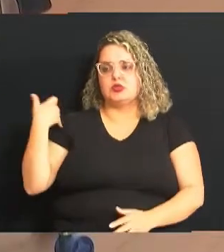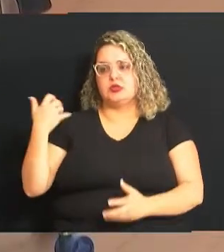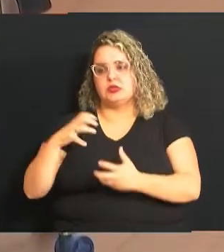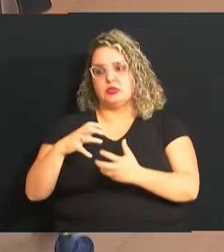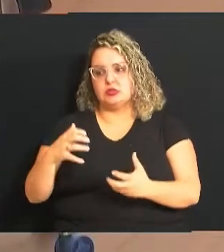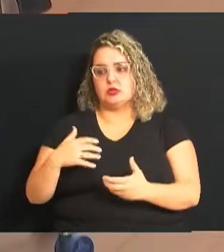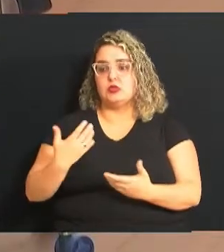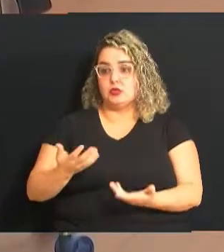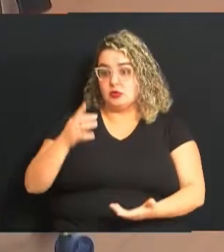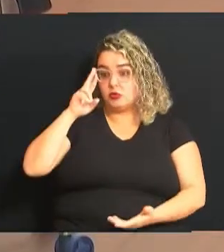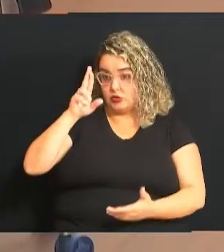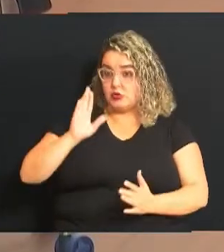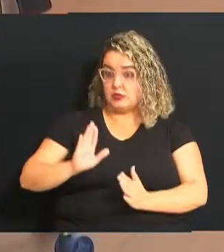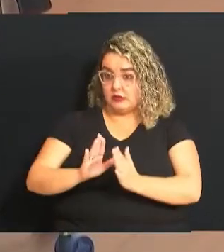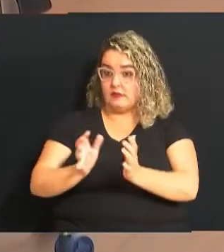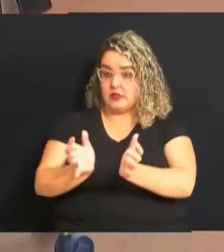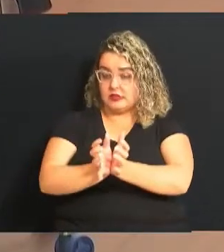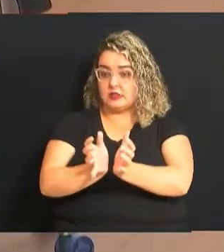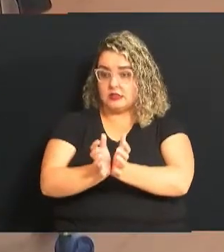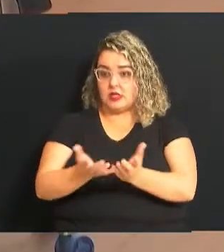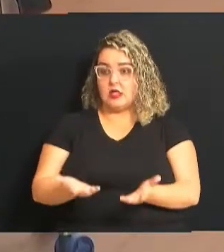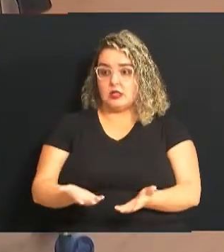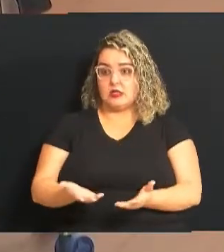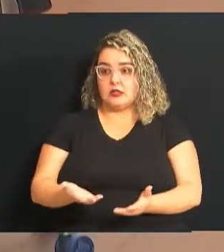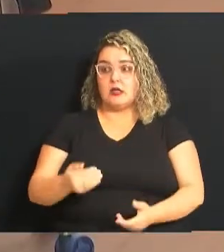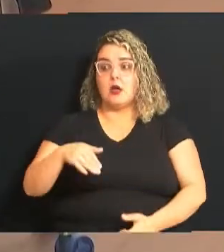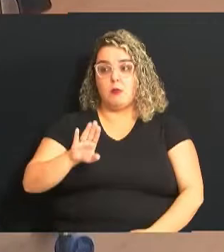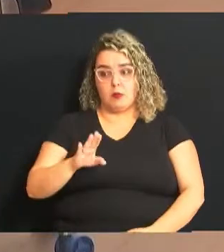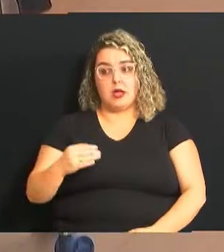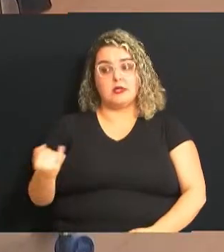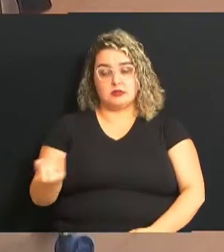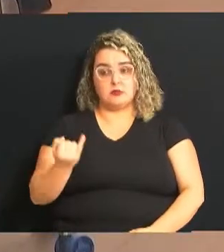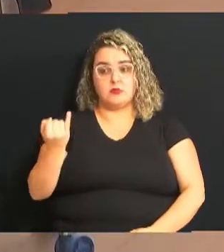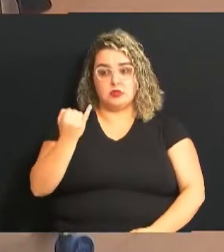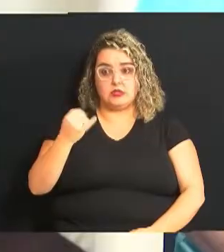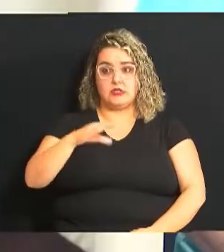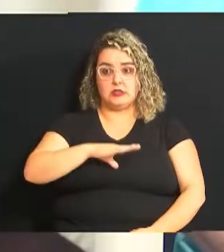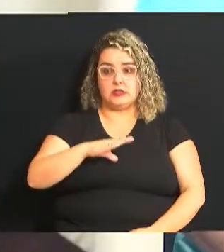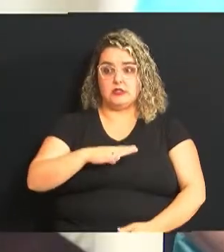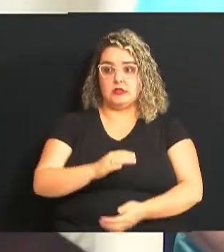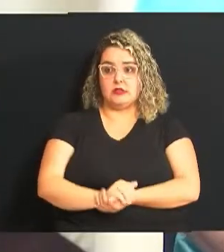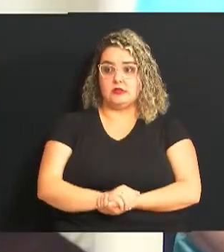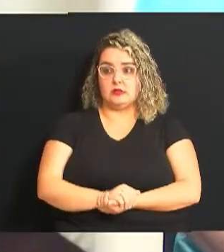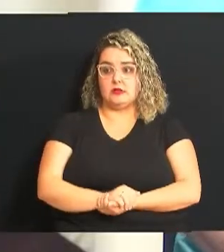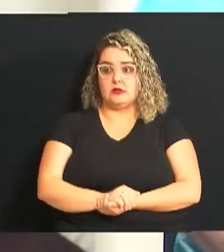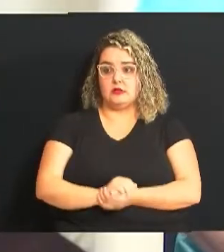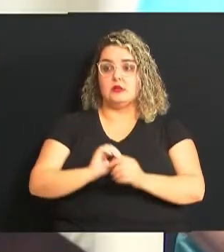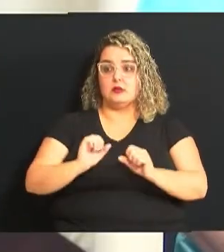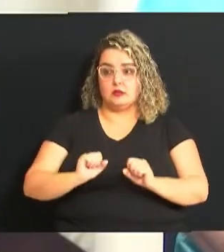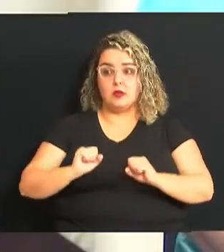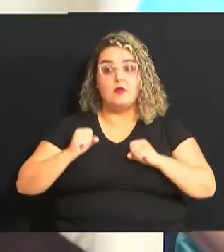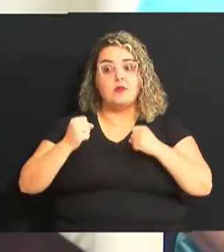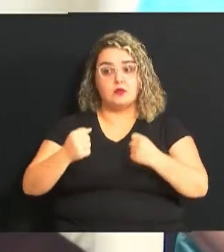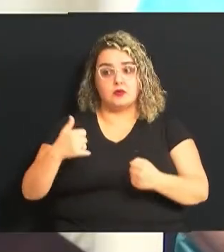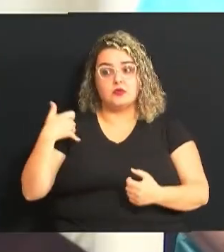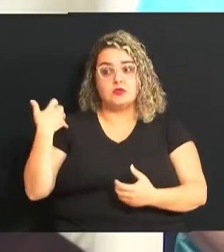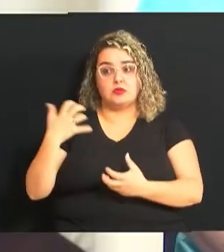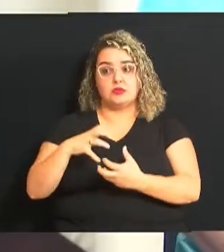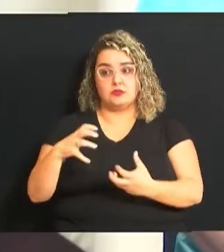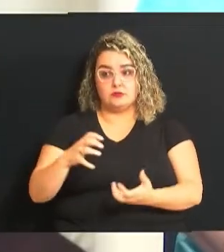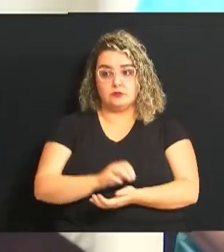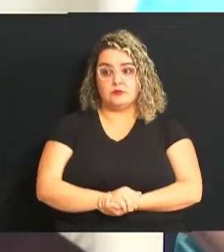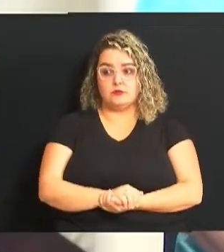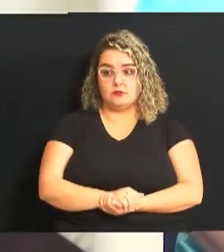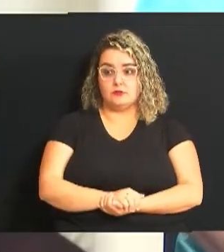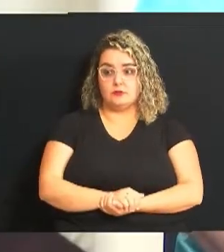o senhor que está à frente dessa comissão, que cada dia se torna mais importante na cidade? Eu vou lutar muito por eles,